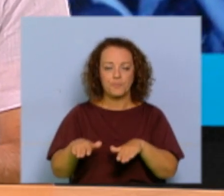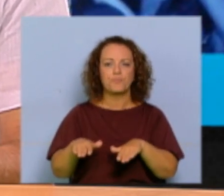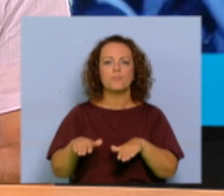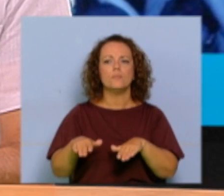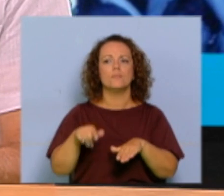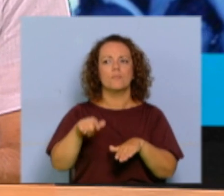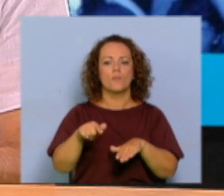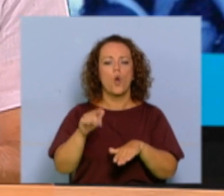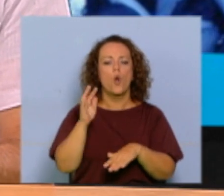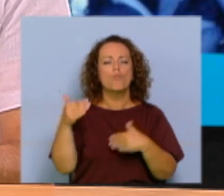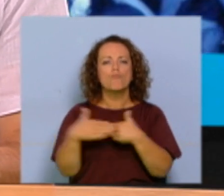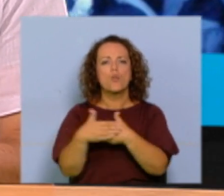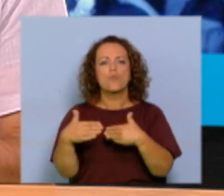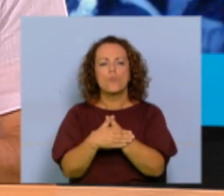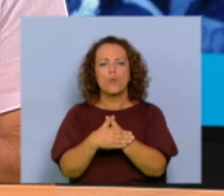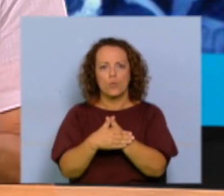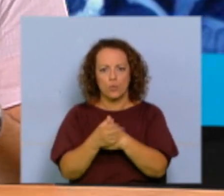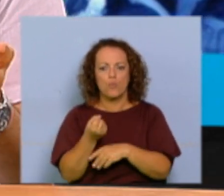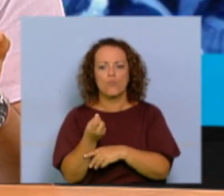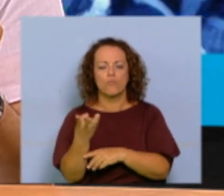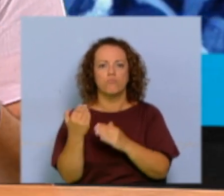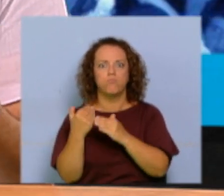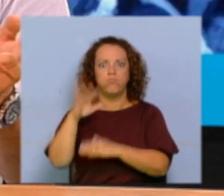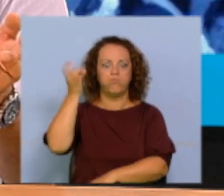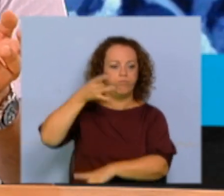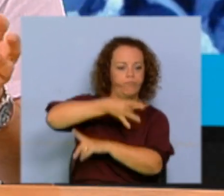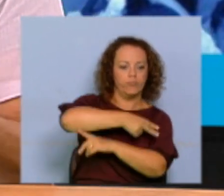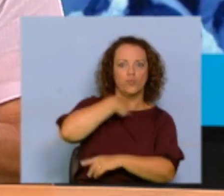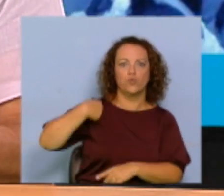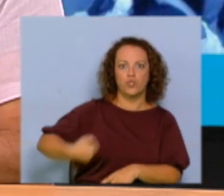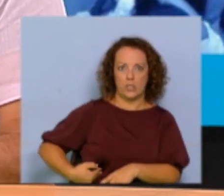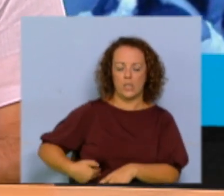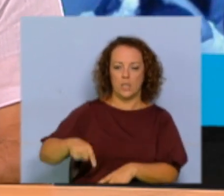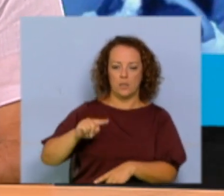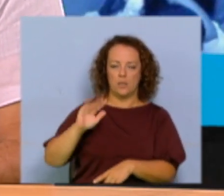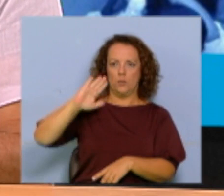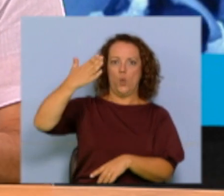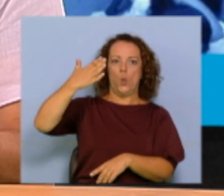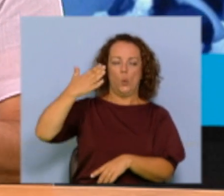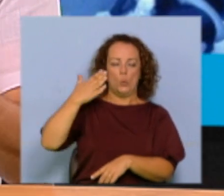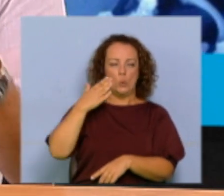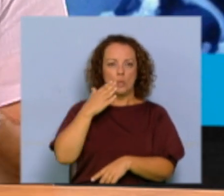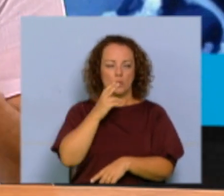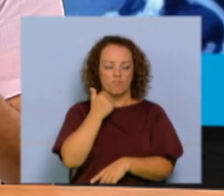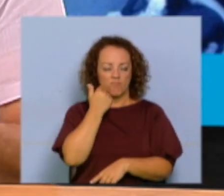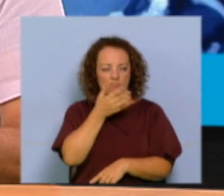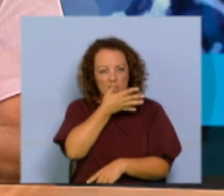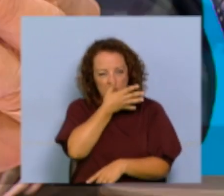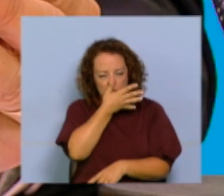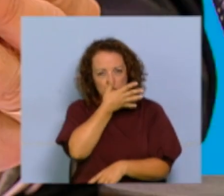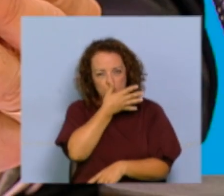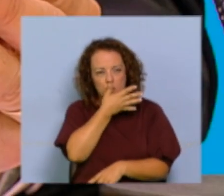o número de mortos ultrapassou os números oficiais da China. Portanto, foi um triste primeiro lugar da Itália a nível